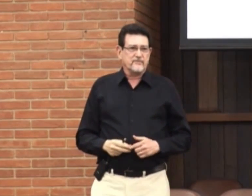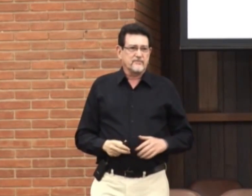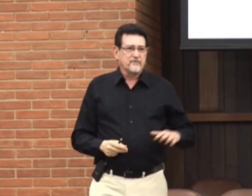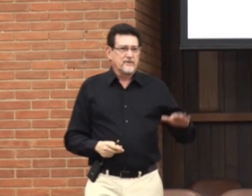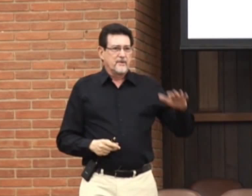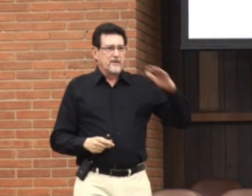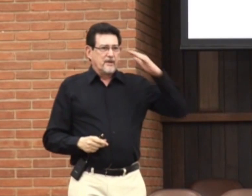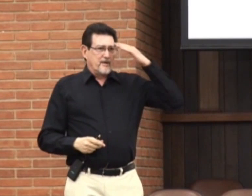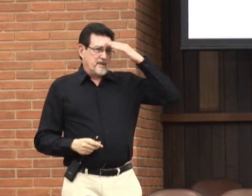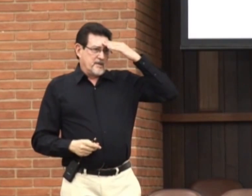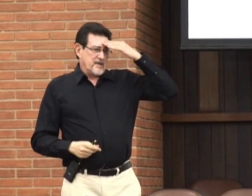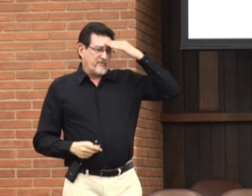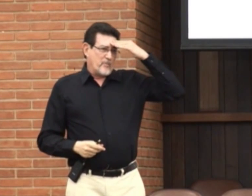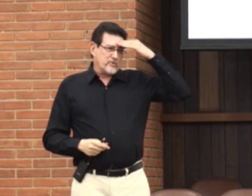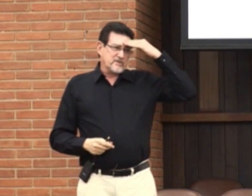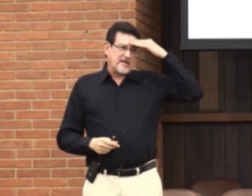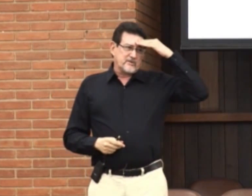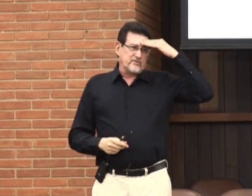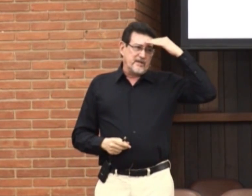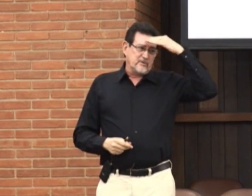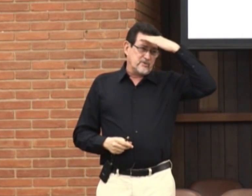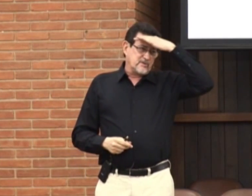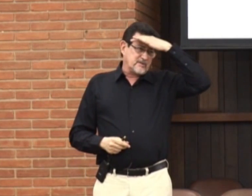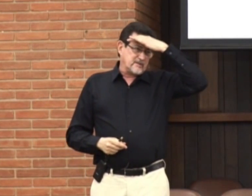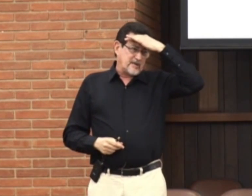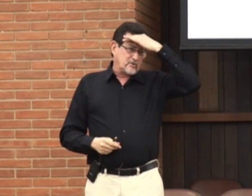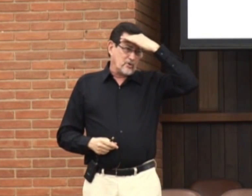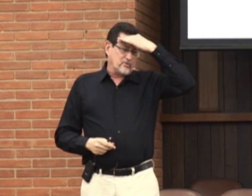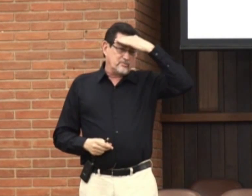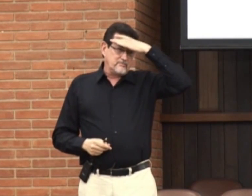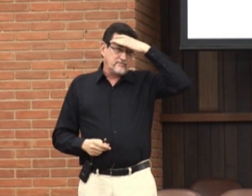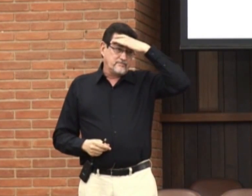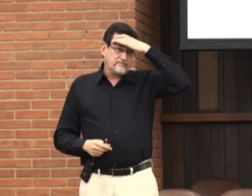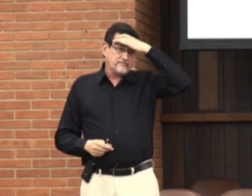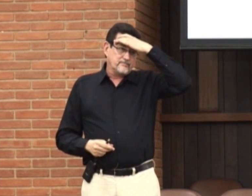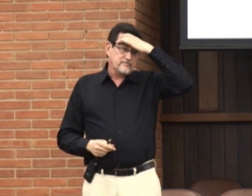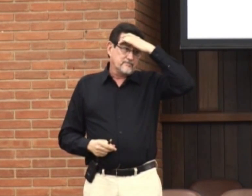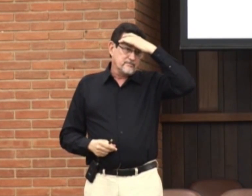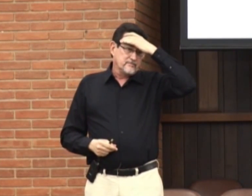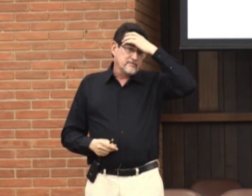Janeiro. Levou para os Estados Unidos, tratou.